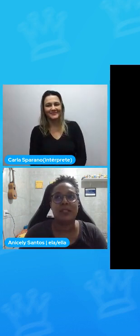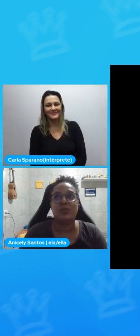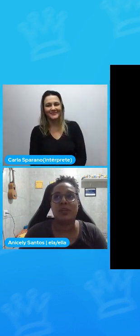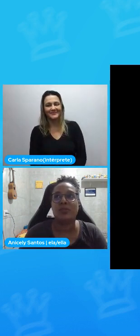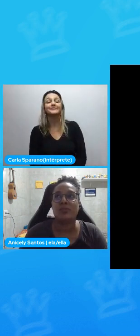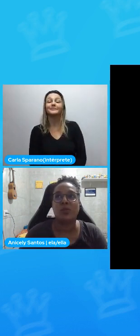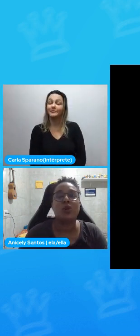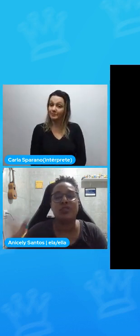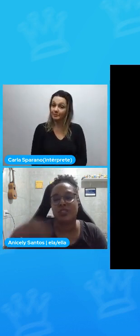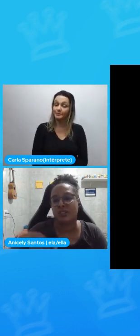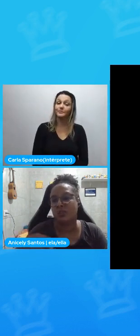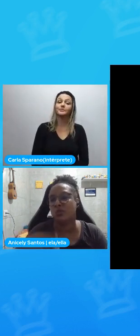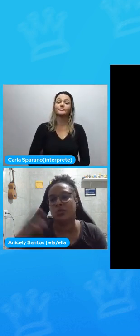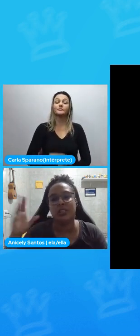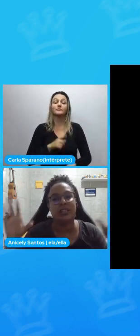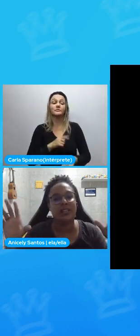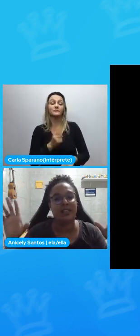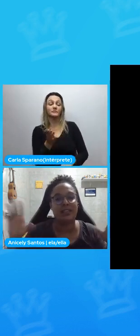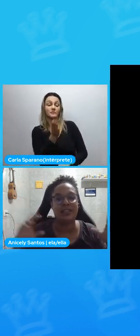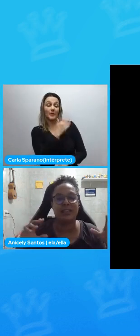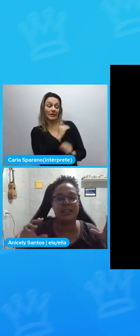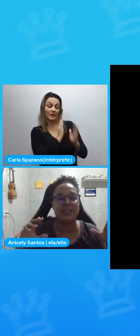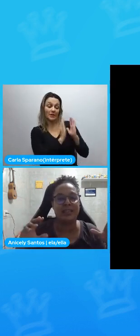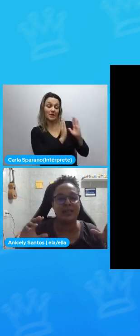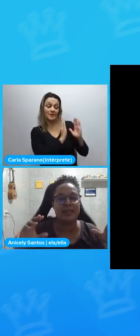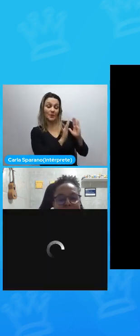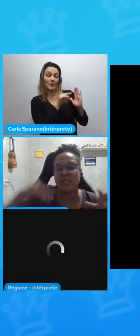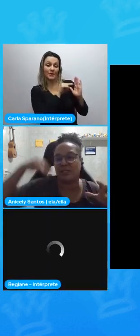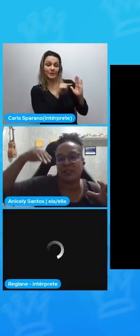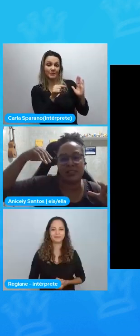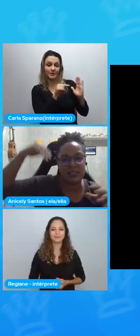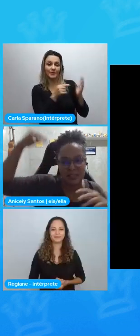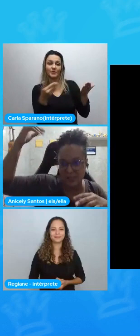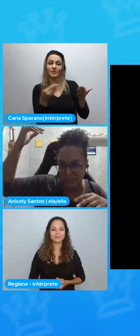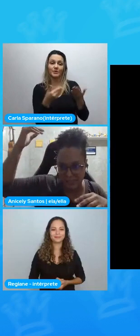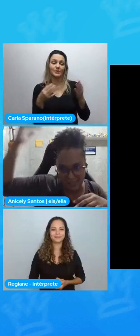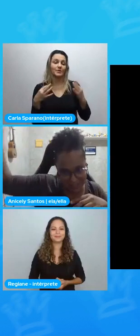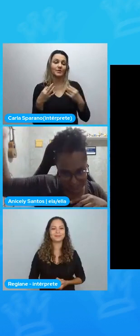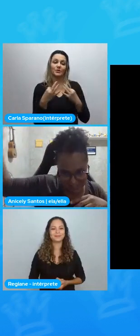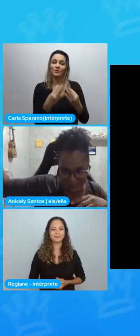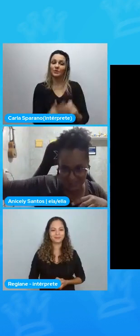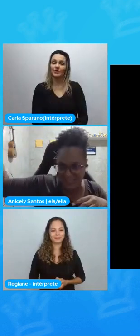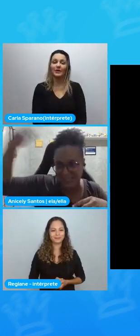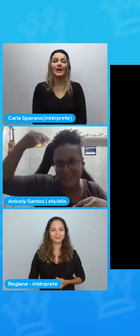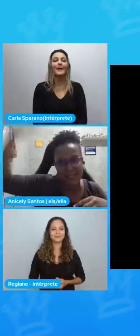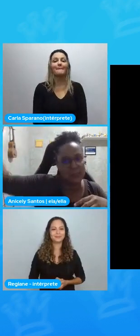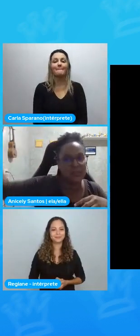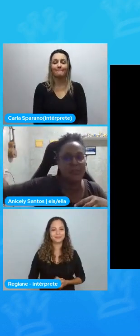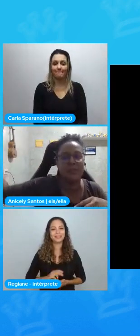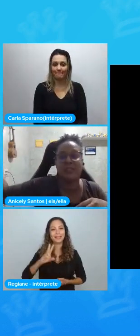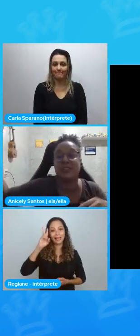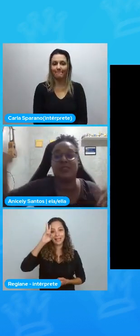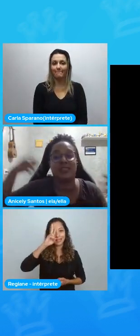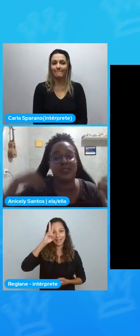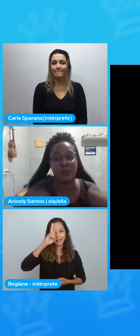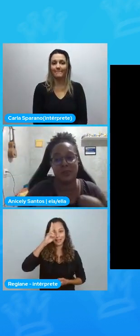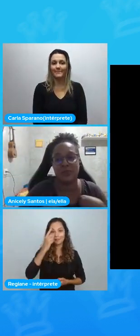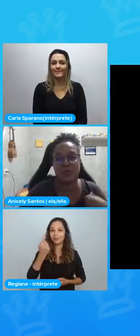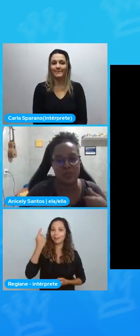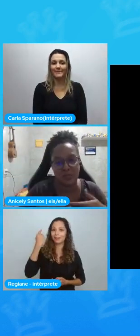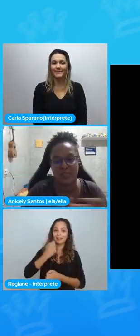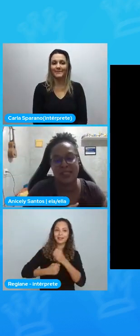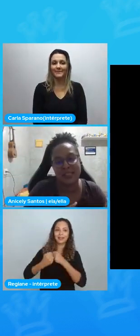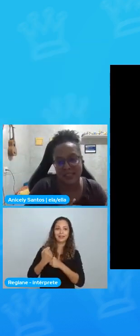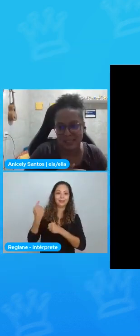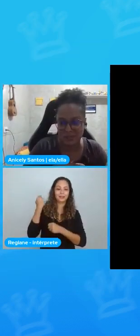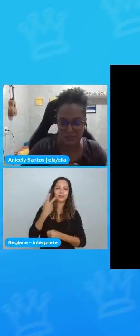naquele momento. Hoje, tudo que Márcio Nourinho ensinou naquele dia. Naquele tempo de 2018. Faz sentido para